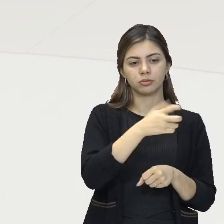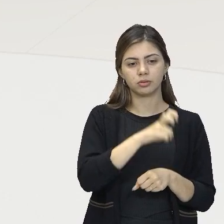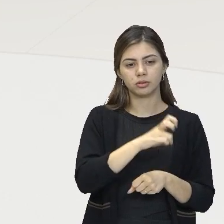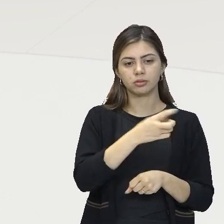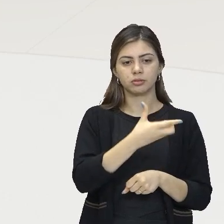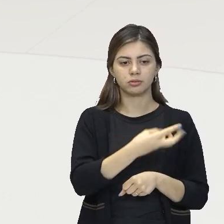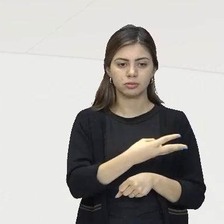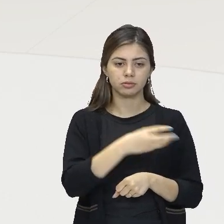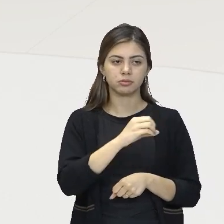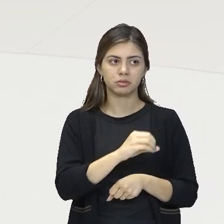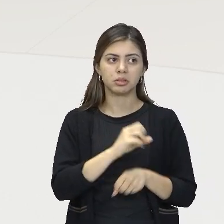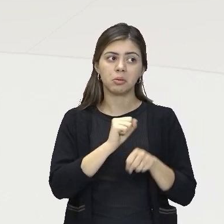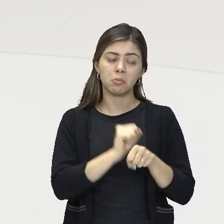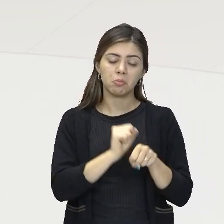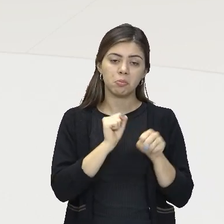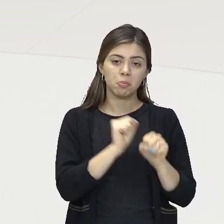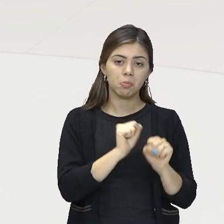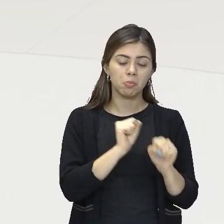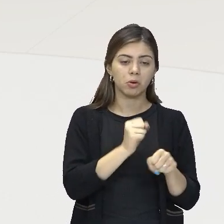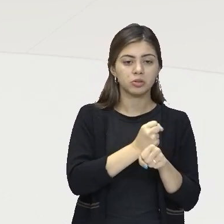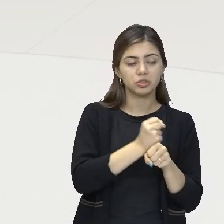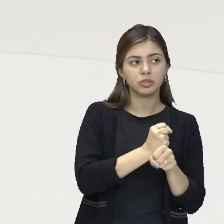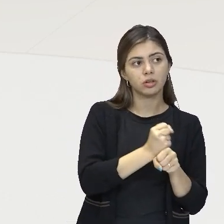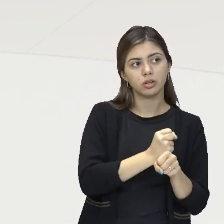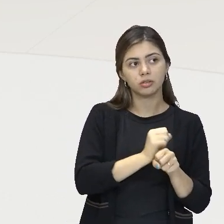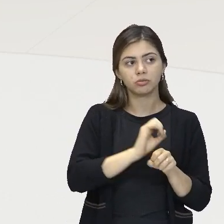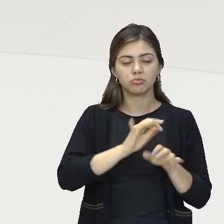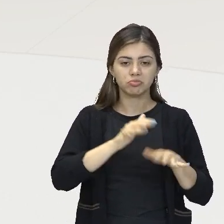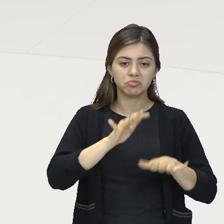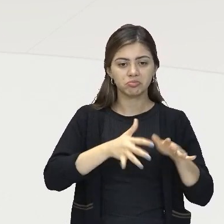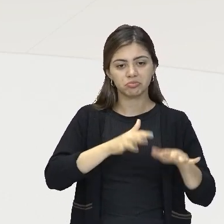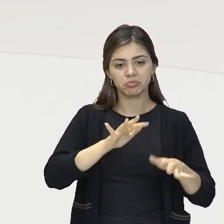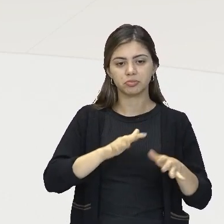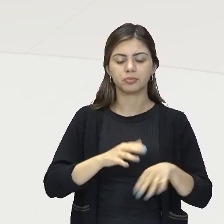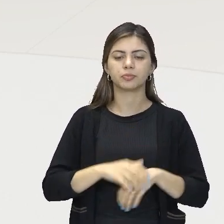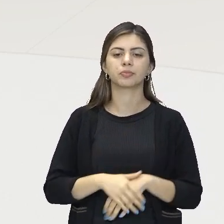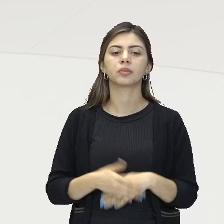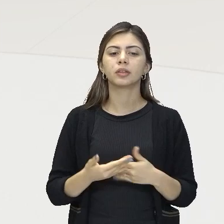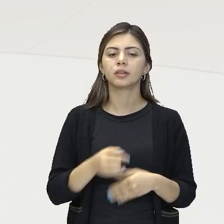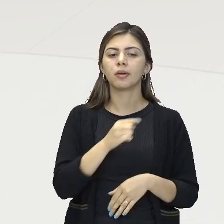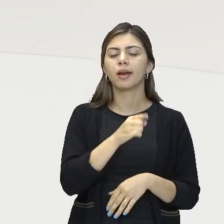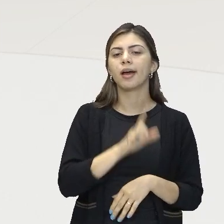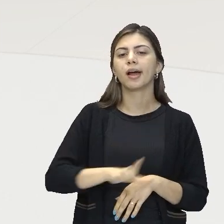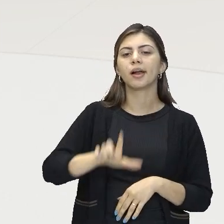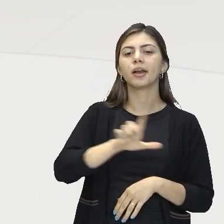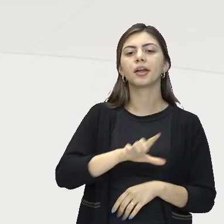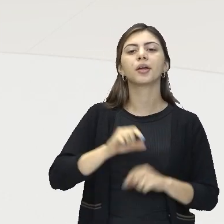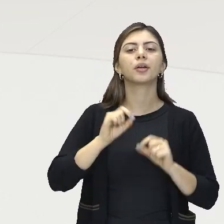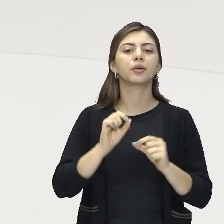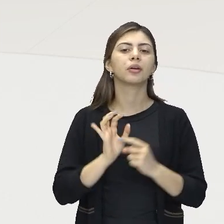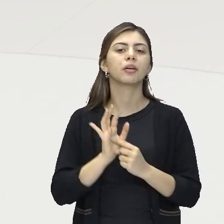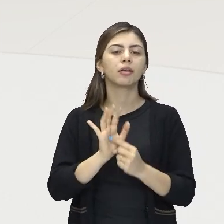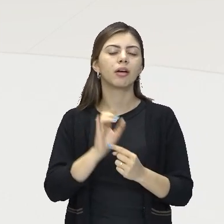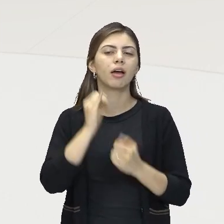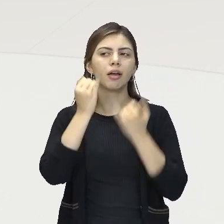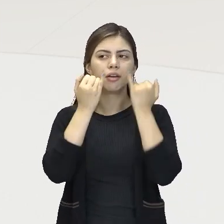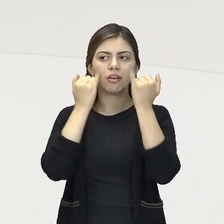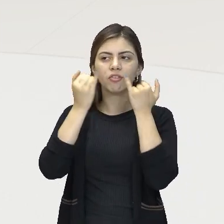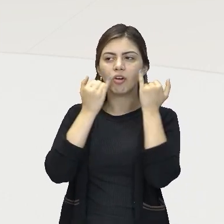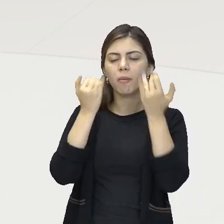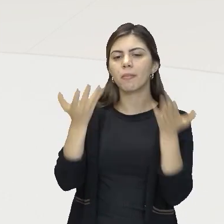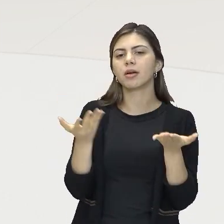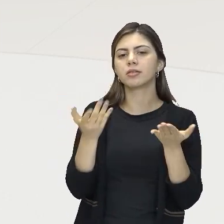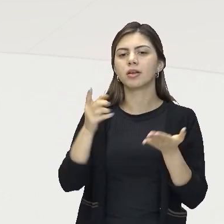data aí, certo? E aí o quinhentismo traz o que como literatura? A literatura de informação, literatura